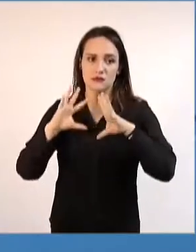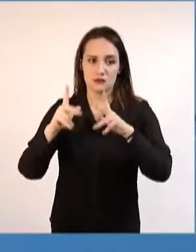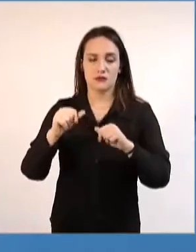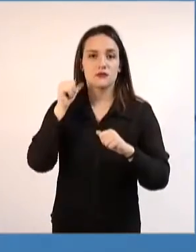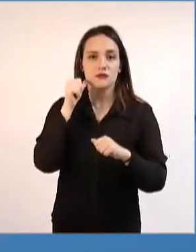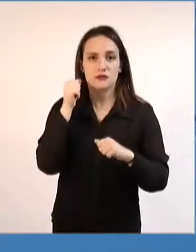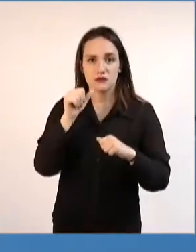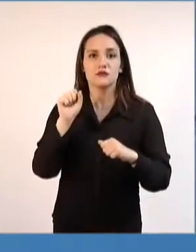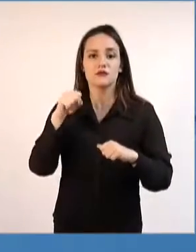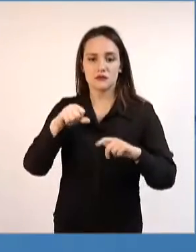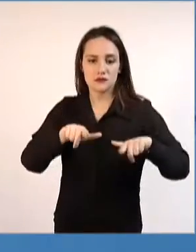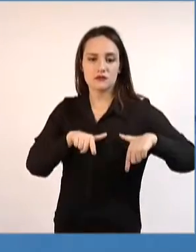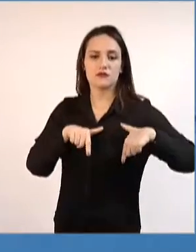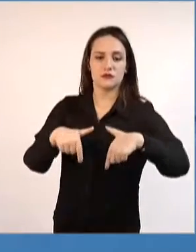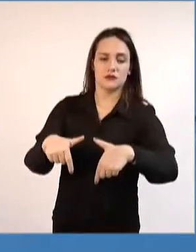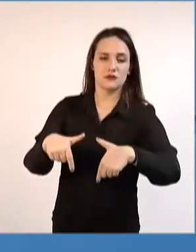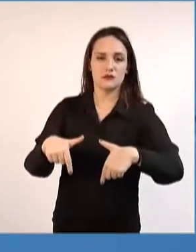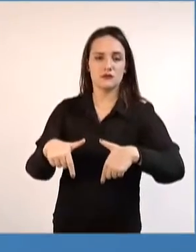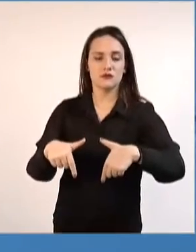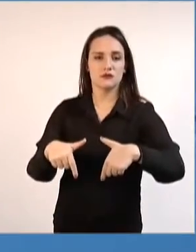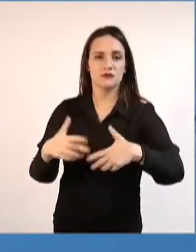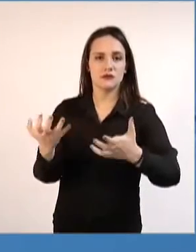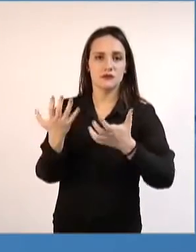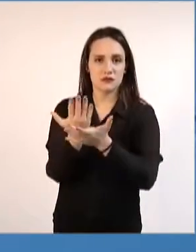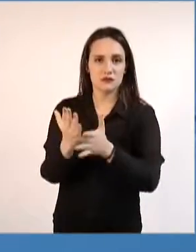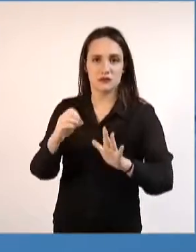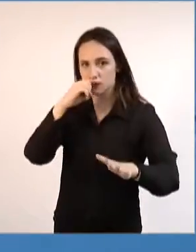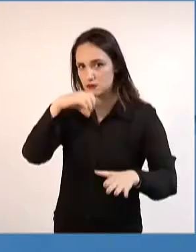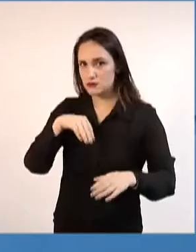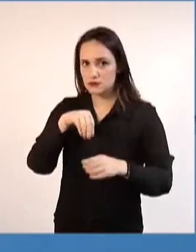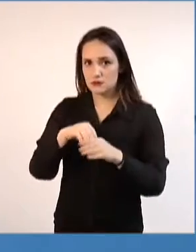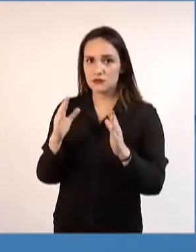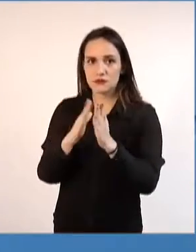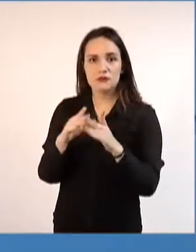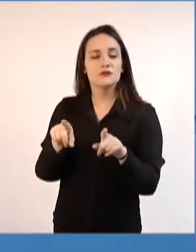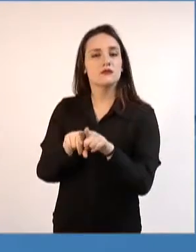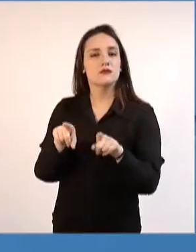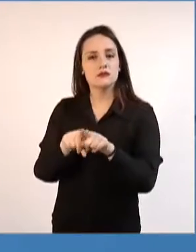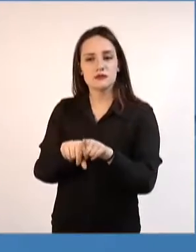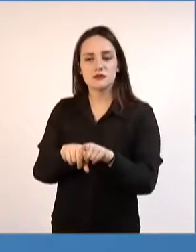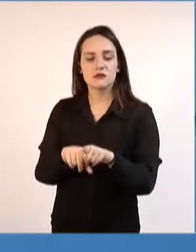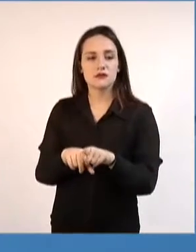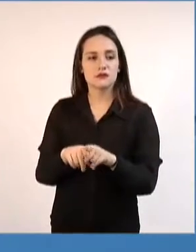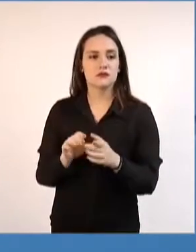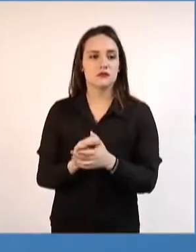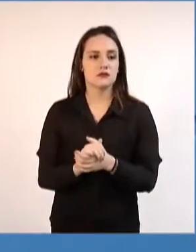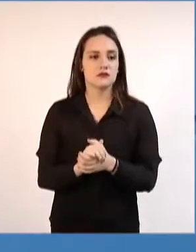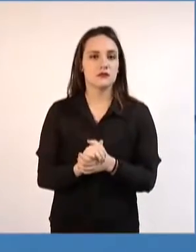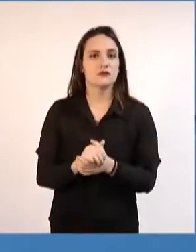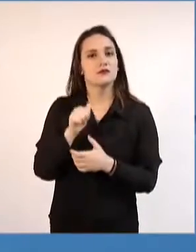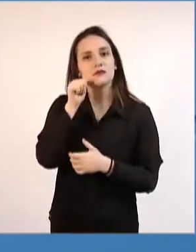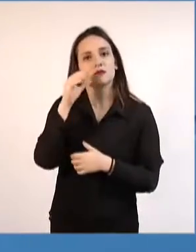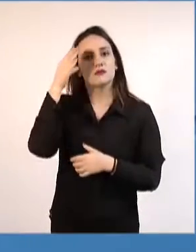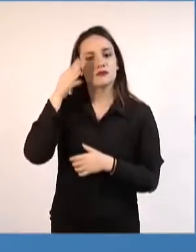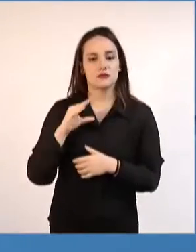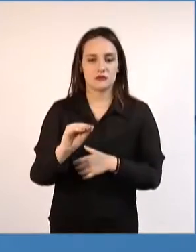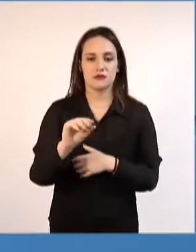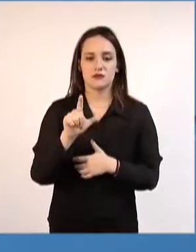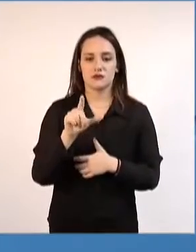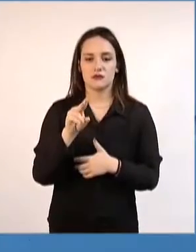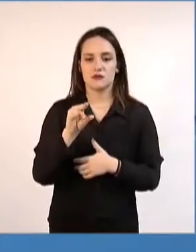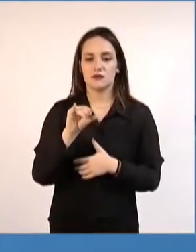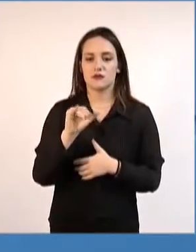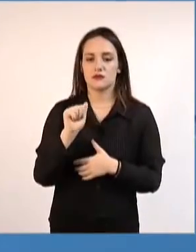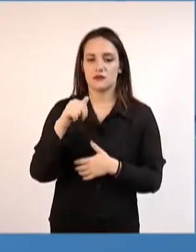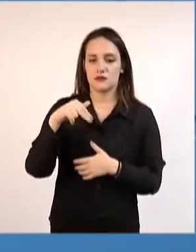que lutam contra a violência doméstica, o feminicídio contra as mulheres, no nome da Luciana Zambuja, que tem